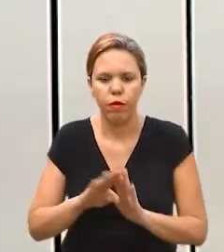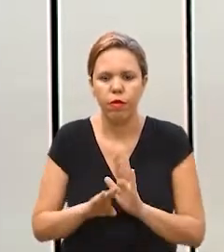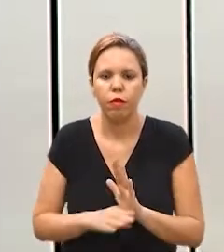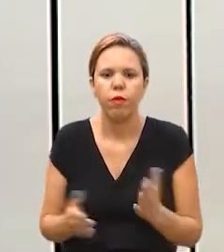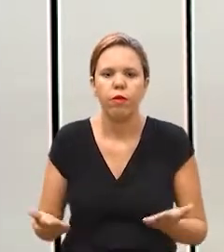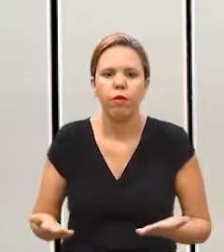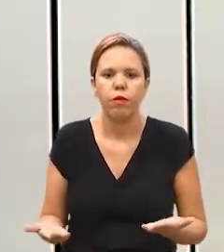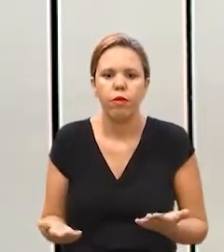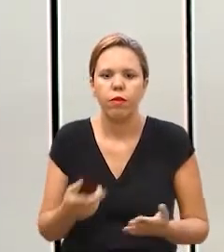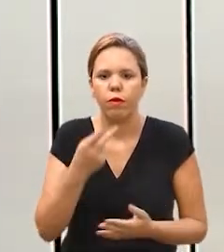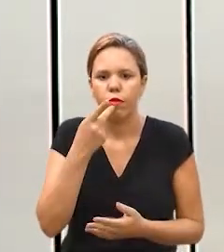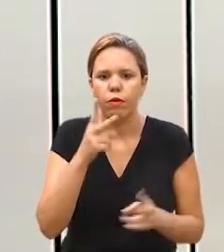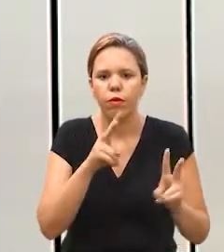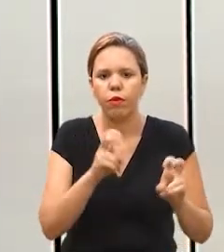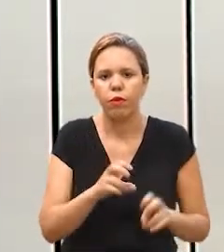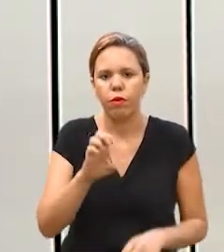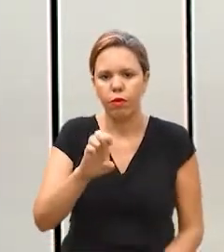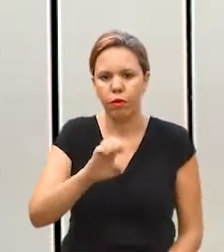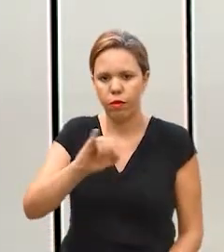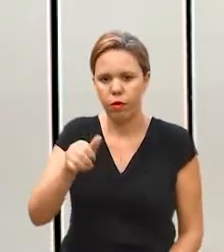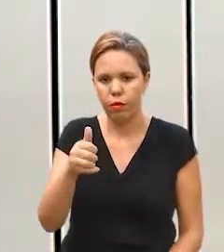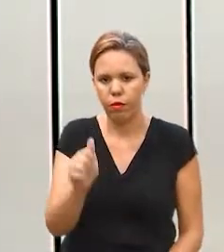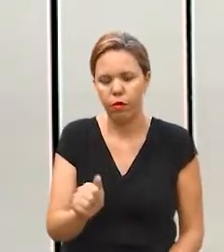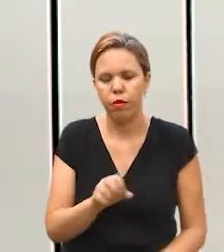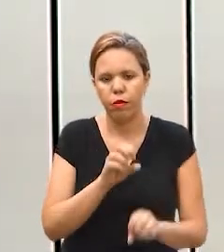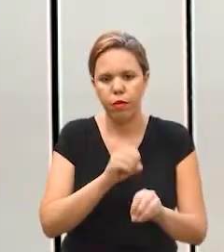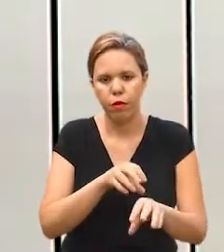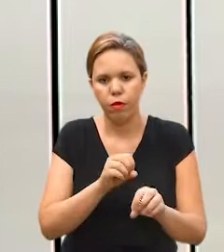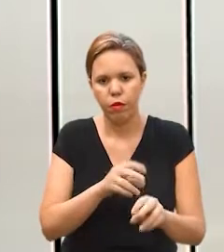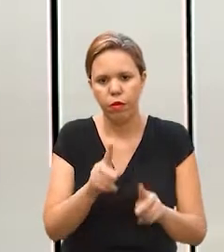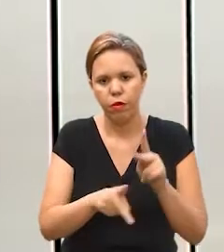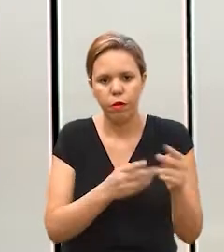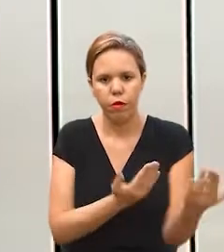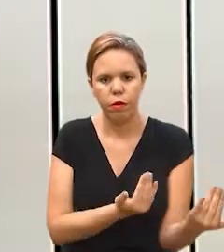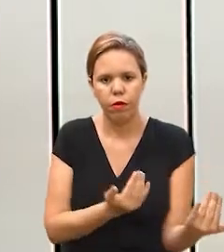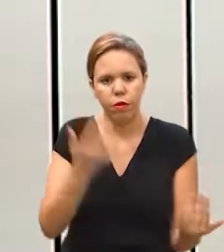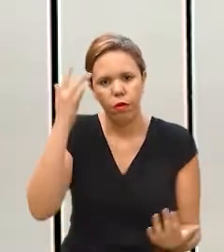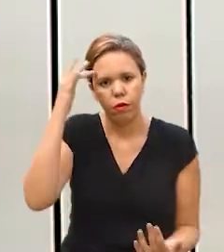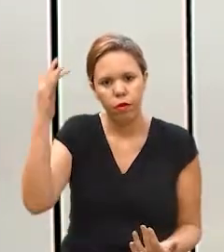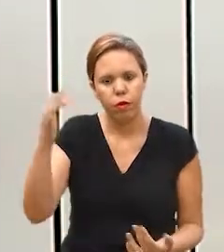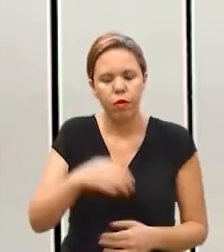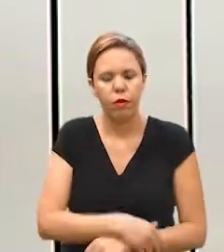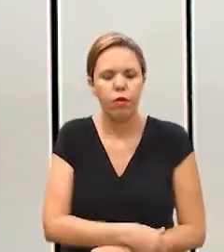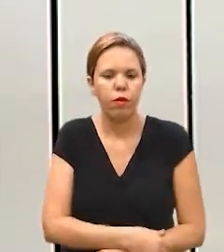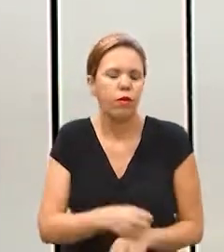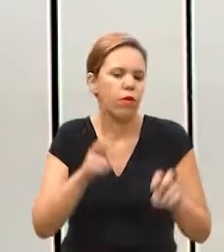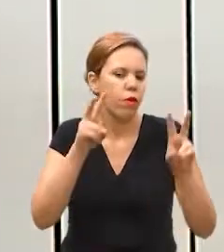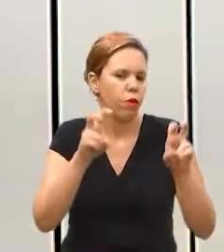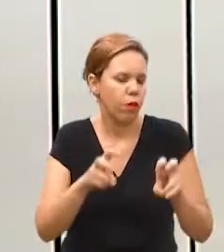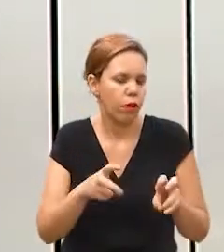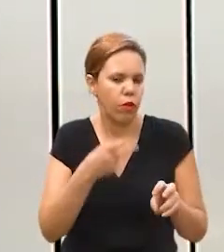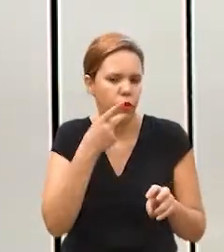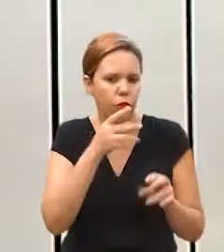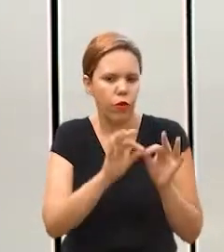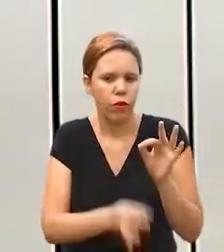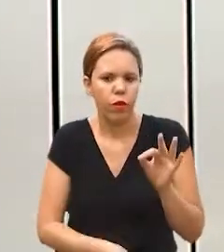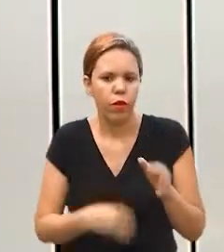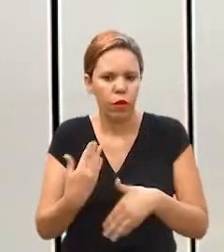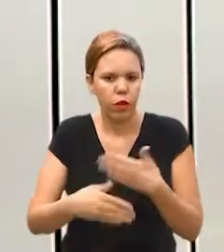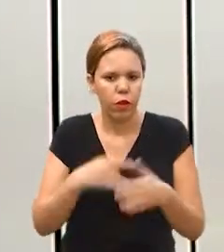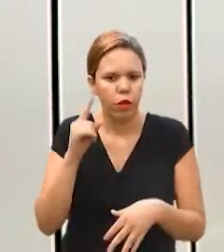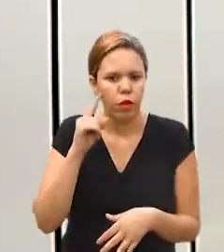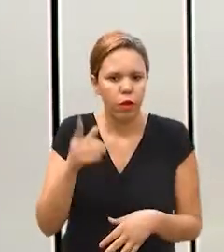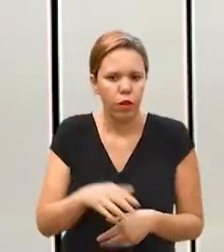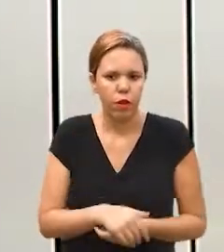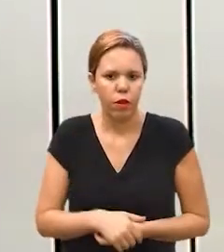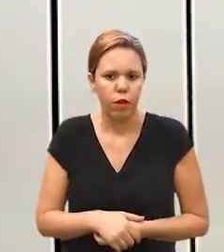de hoje, a gente vai falar sobre o EJA, o ensino de jovens e adultos, um assunto que muito tem se falado aí no dia a dia,